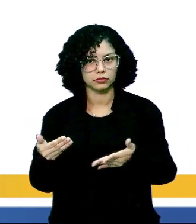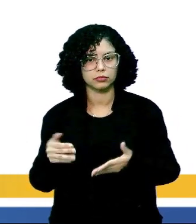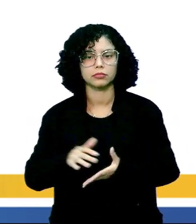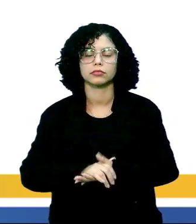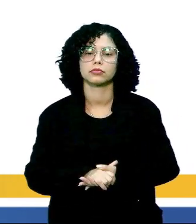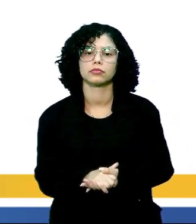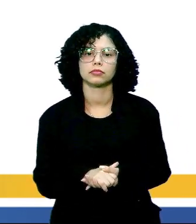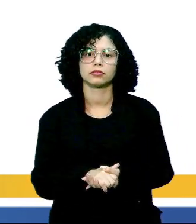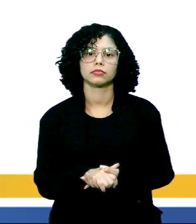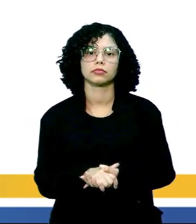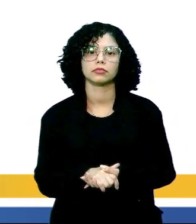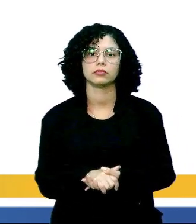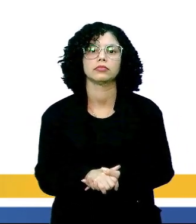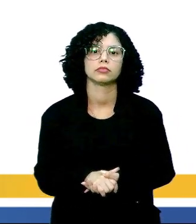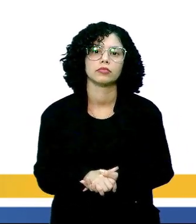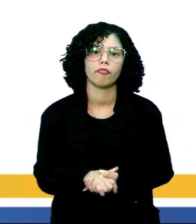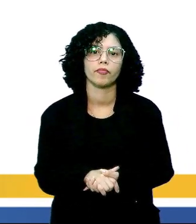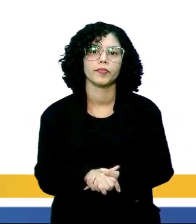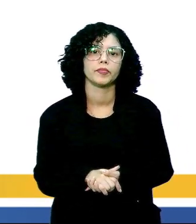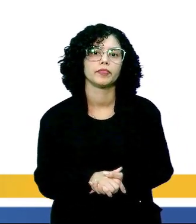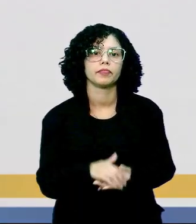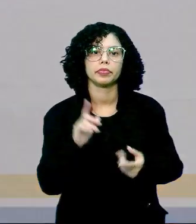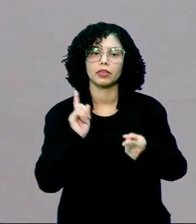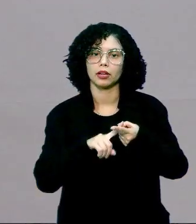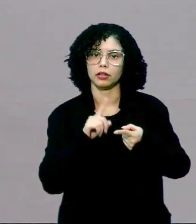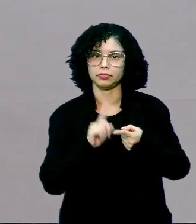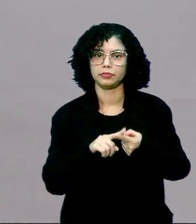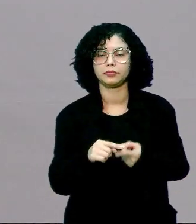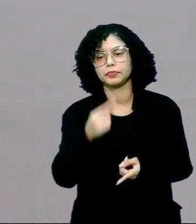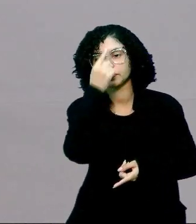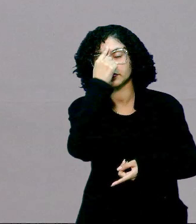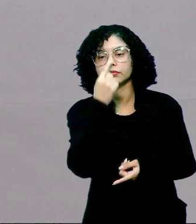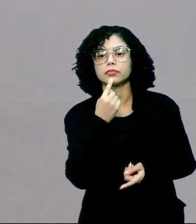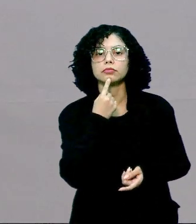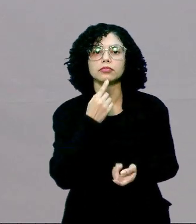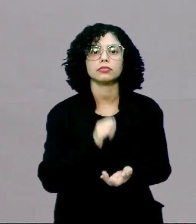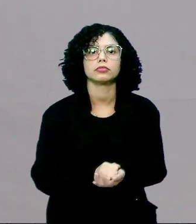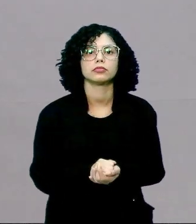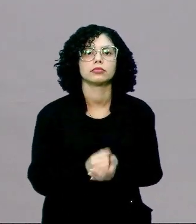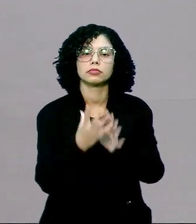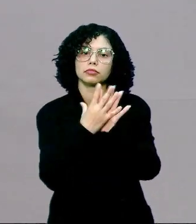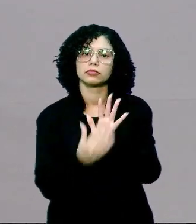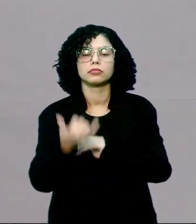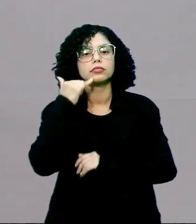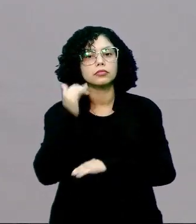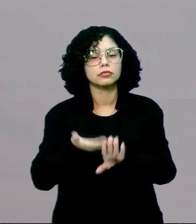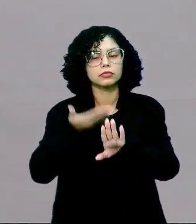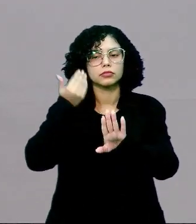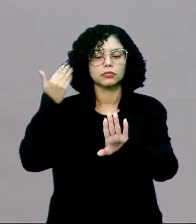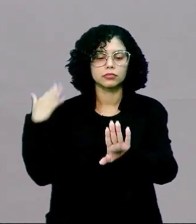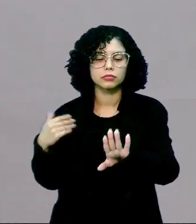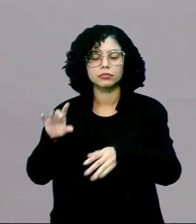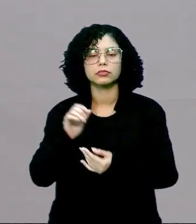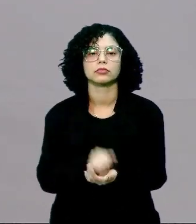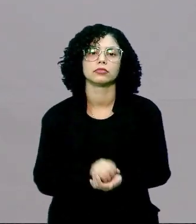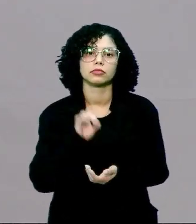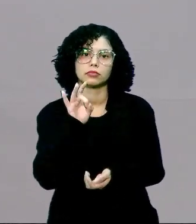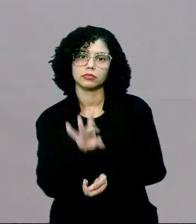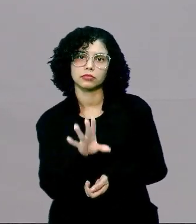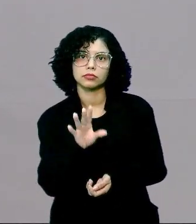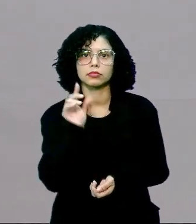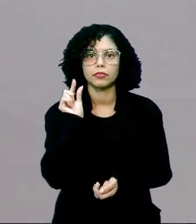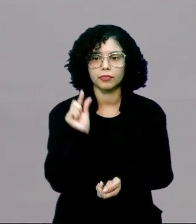mais modernizado, né? A primeira imagem, ela retrata um telefone mais antigo que tinha